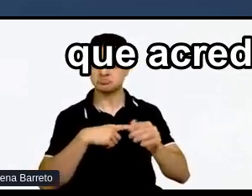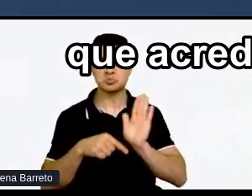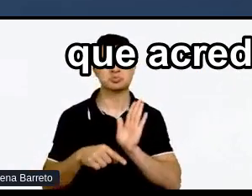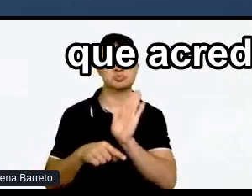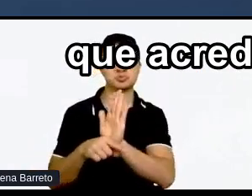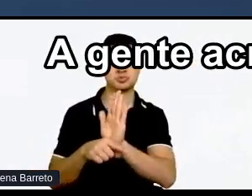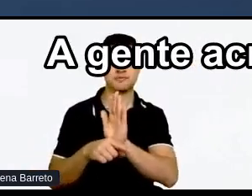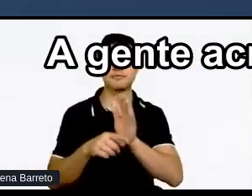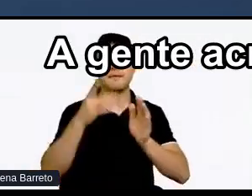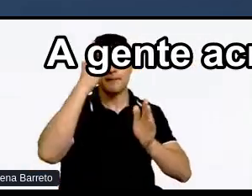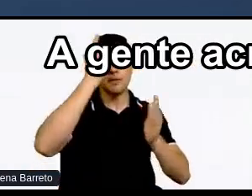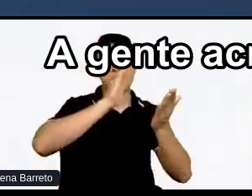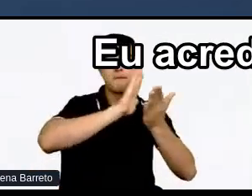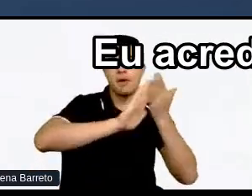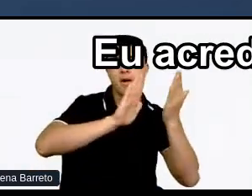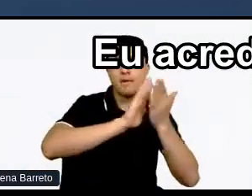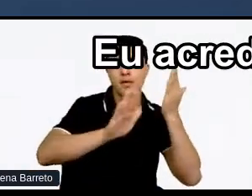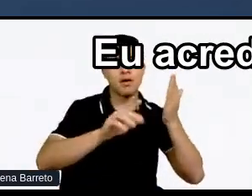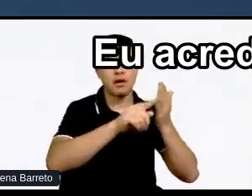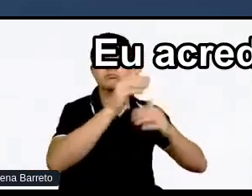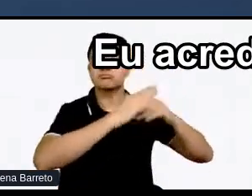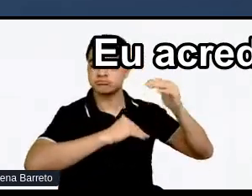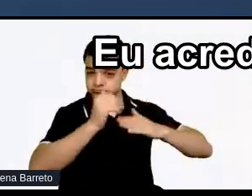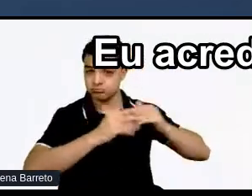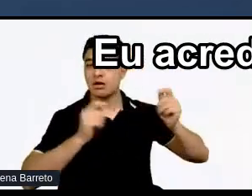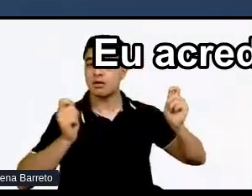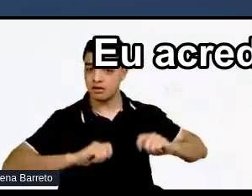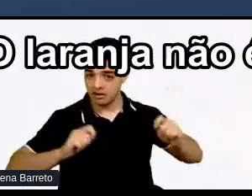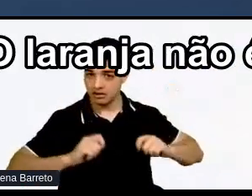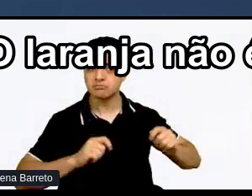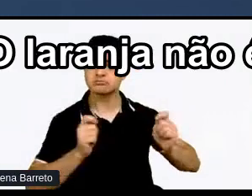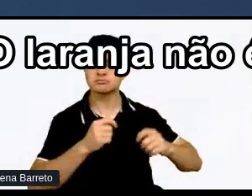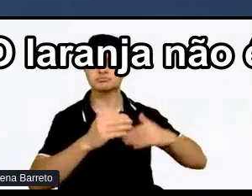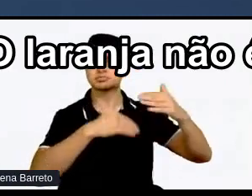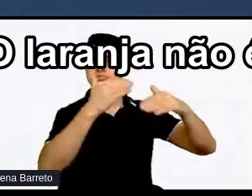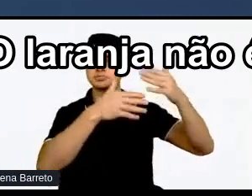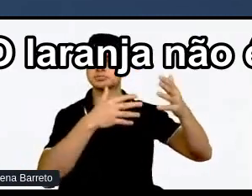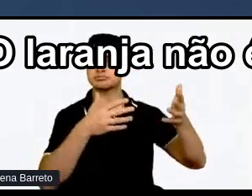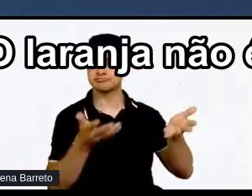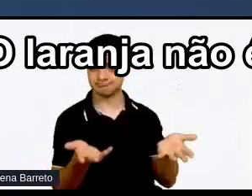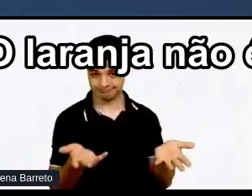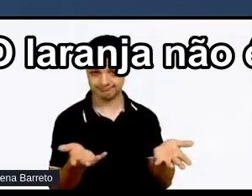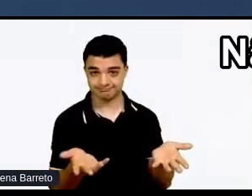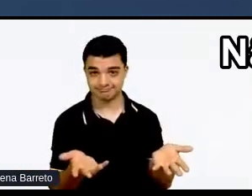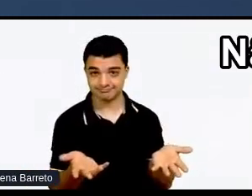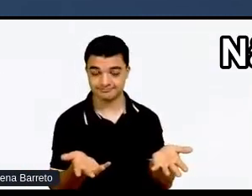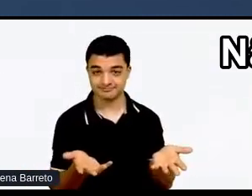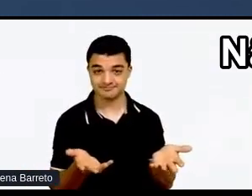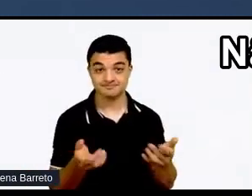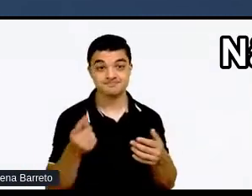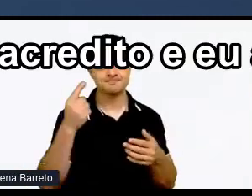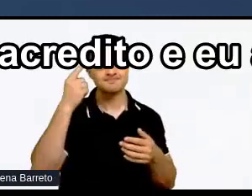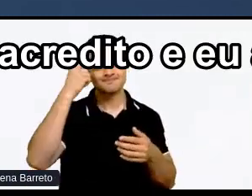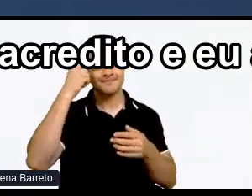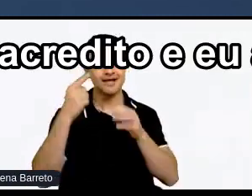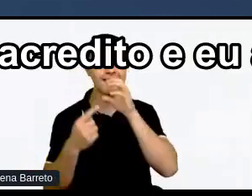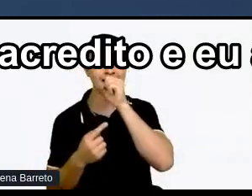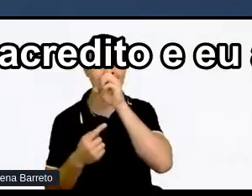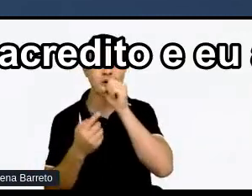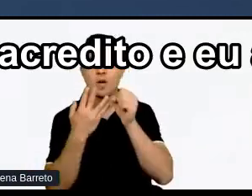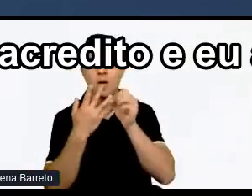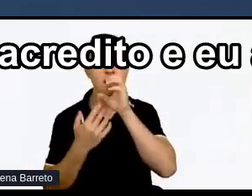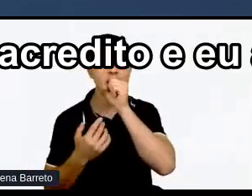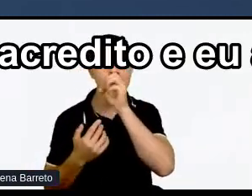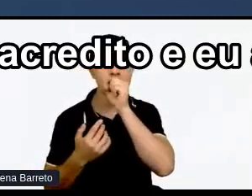acreditem nisso. A gente acredita nisso, eu acredito nisso. O laranja não é só a bandeira, não. Eu acredito